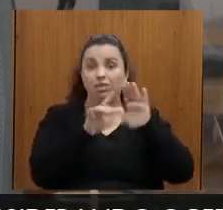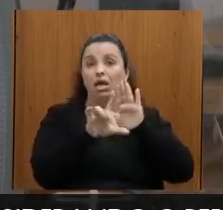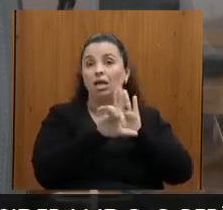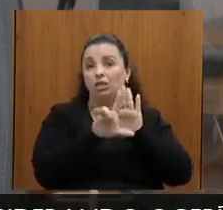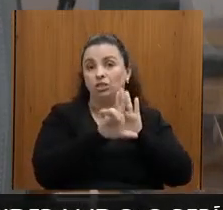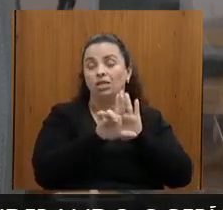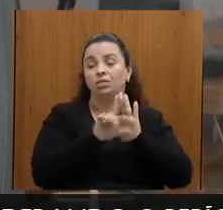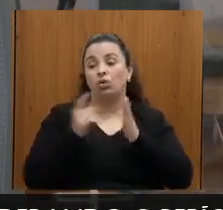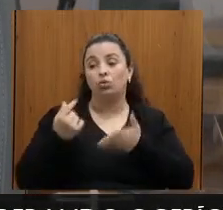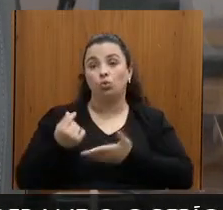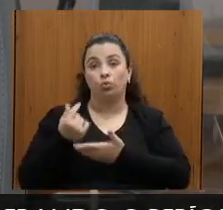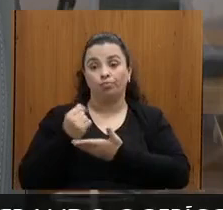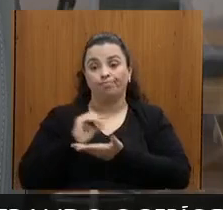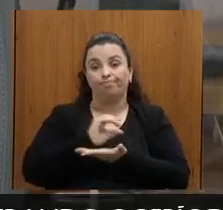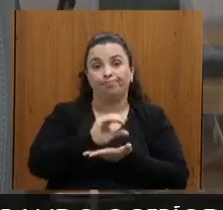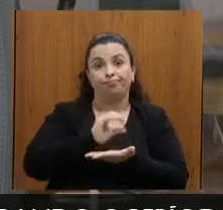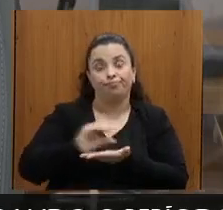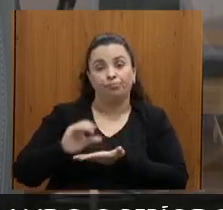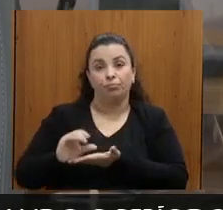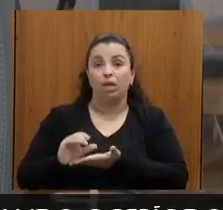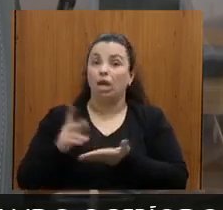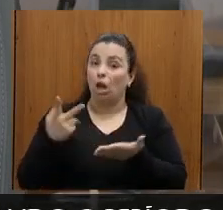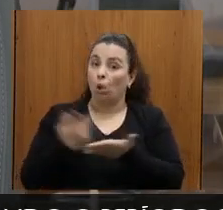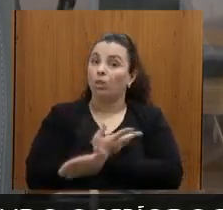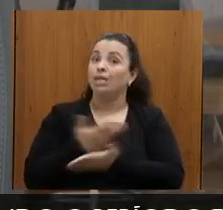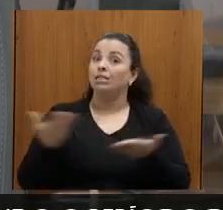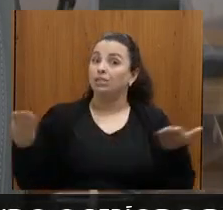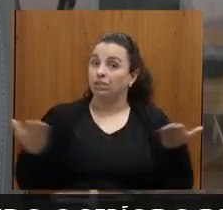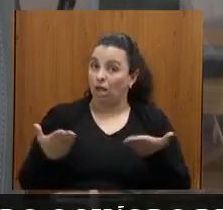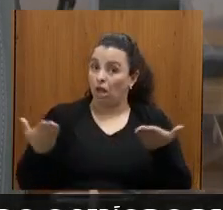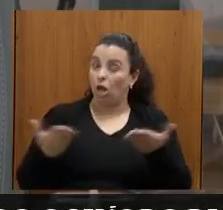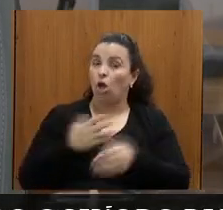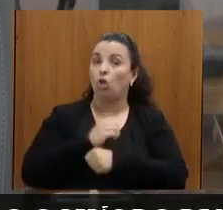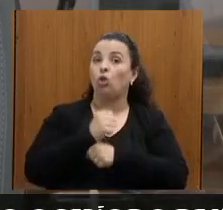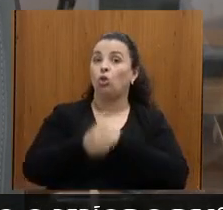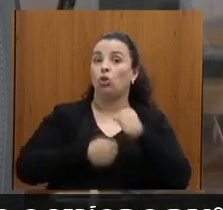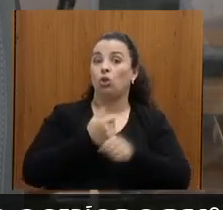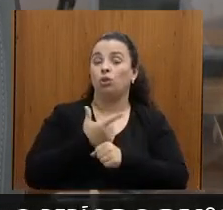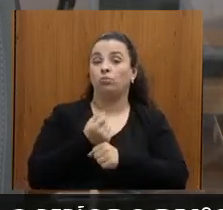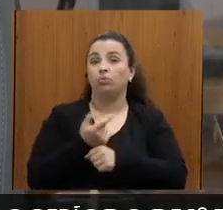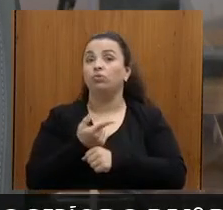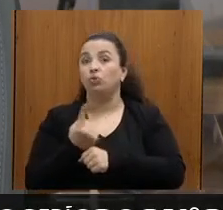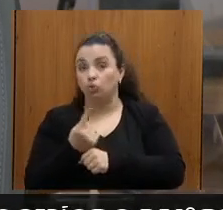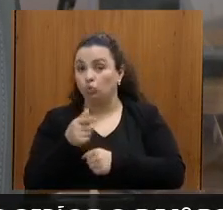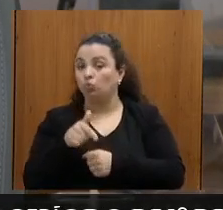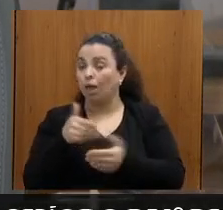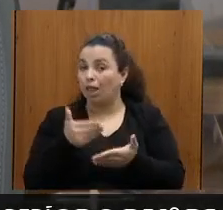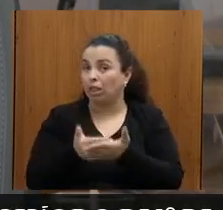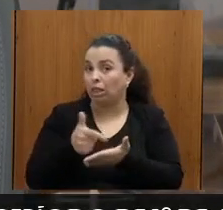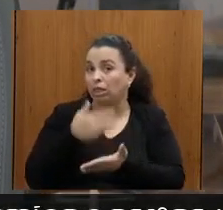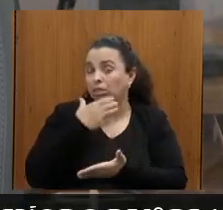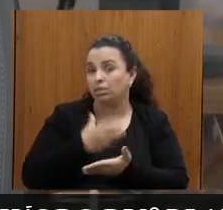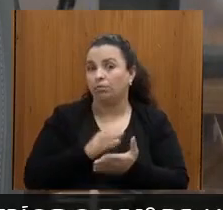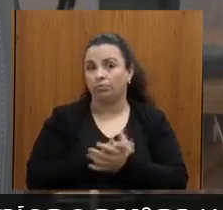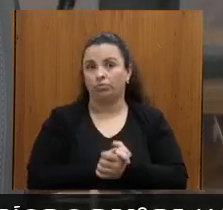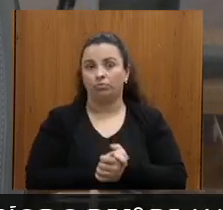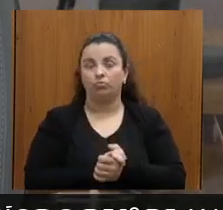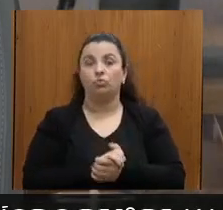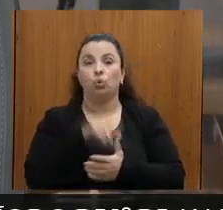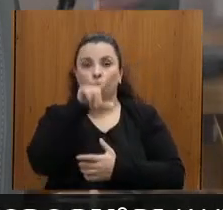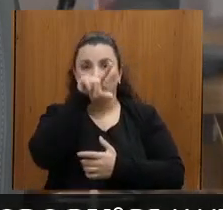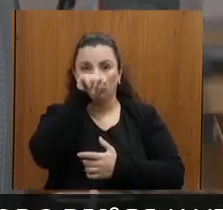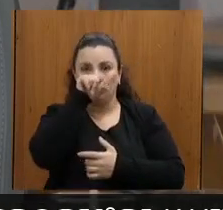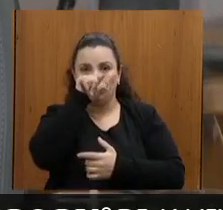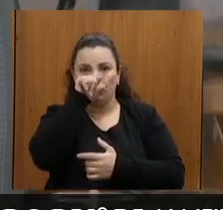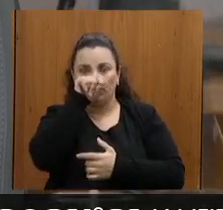Ainda esse ano, o Twitter aqui do governo, o governador Romeu Zema, ele escreve o seguinte, o governo de Minas está estudando